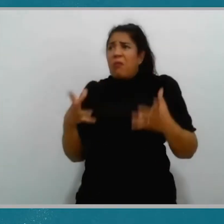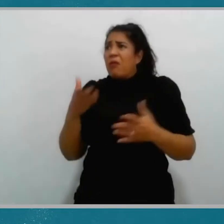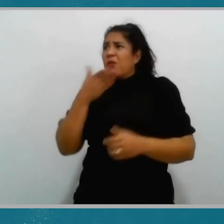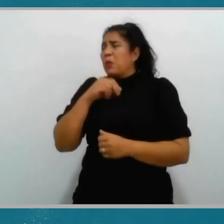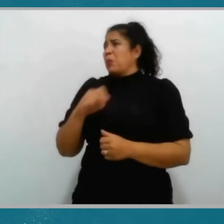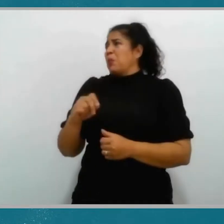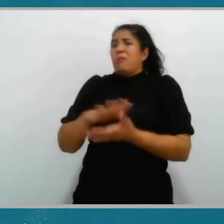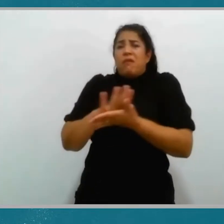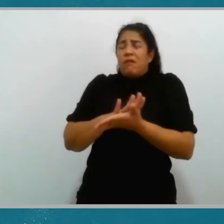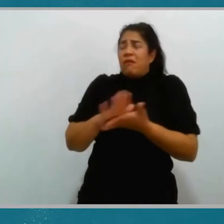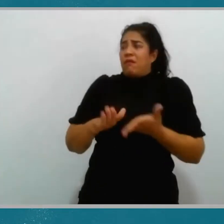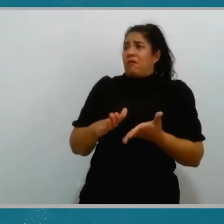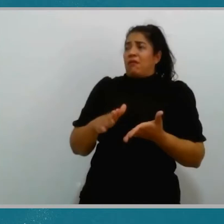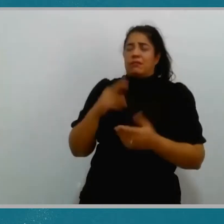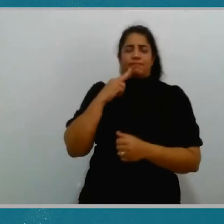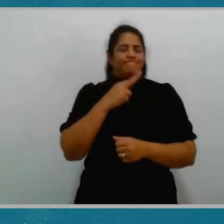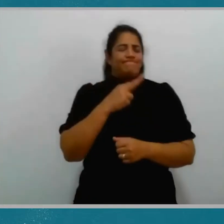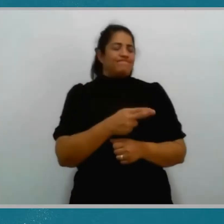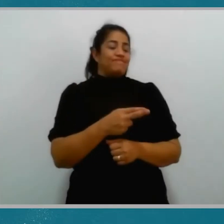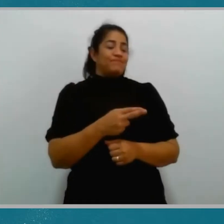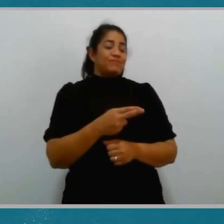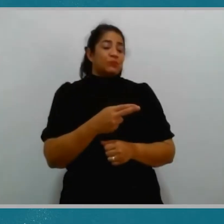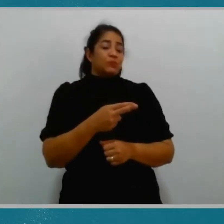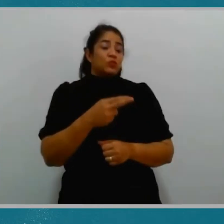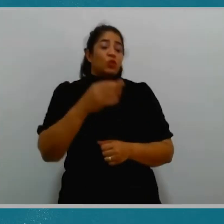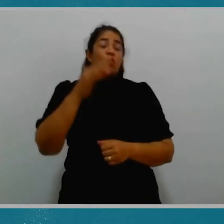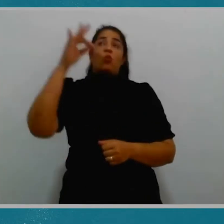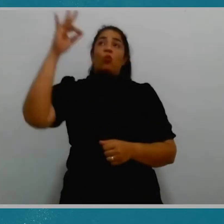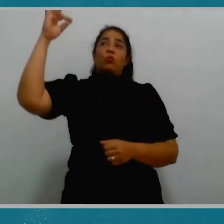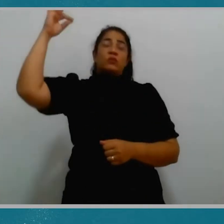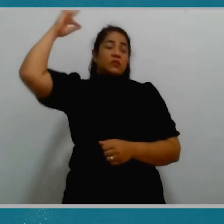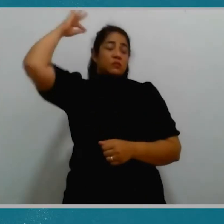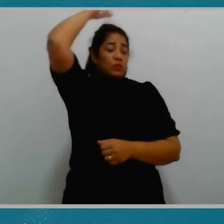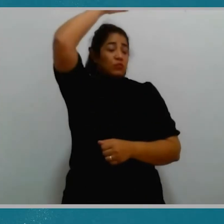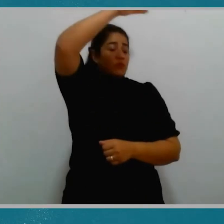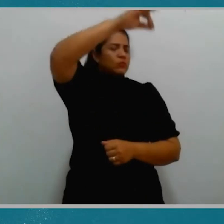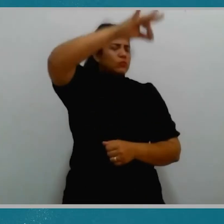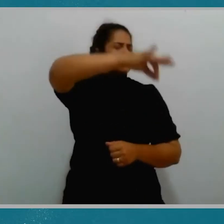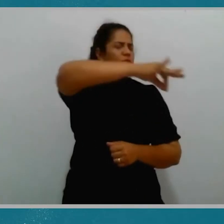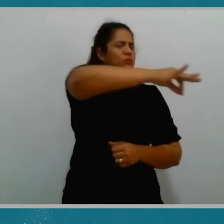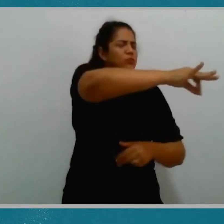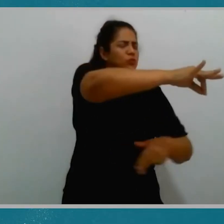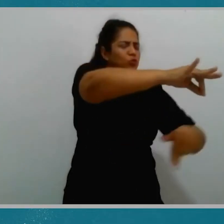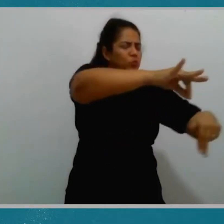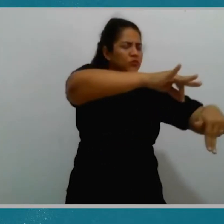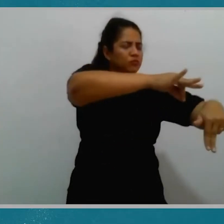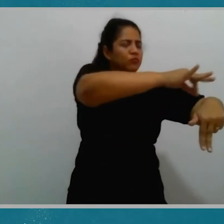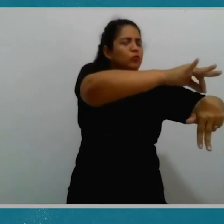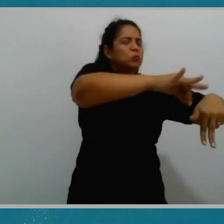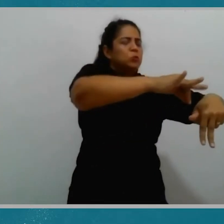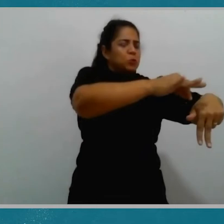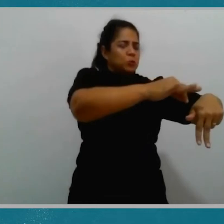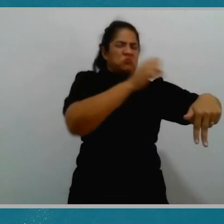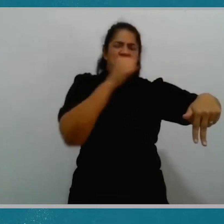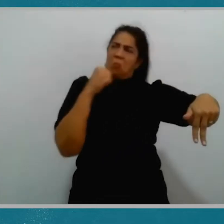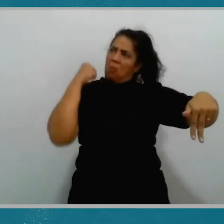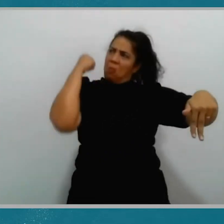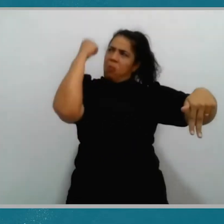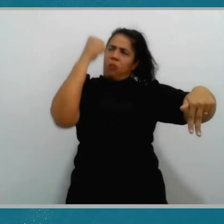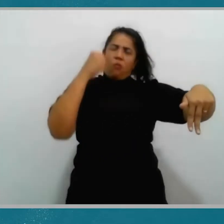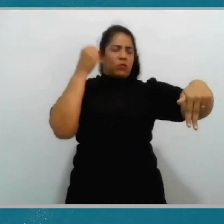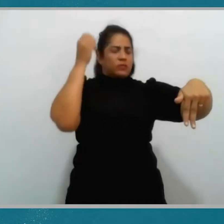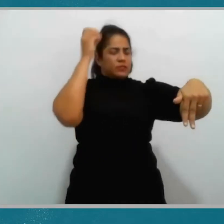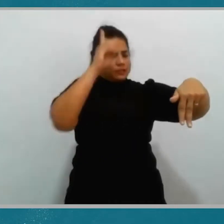Respondeu-lhe o anjo: descerá sobre ti o Espírito Santo, e o poder do Altíssimo